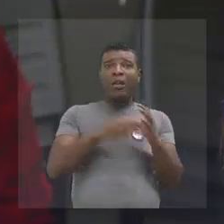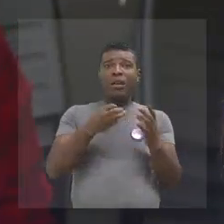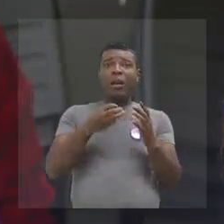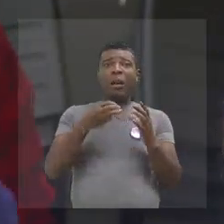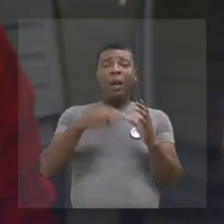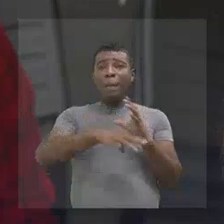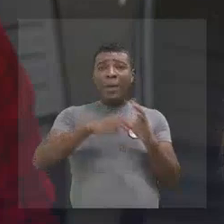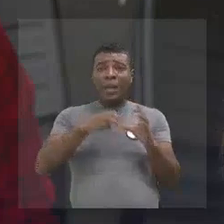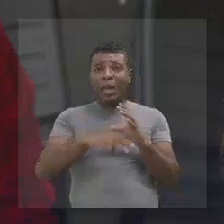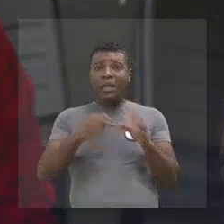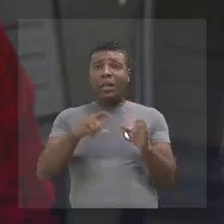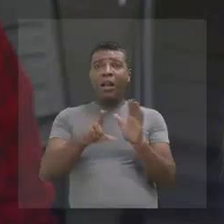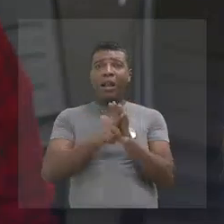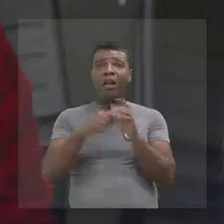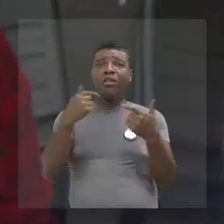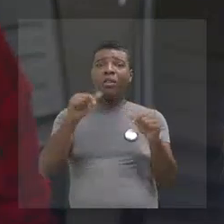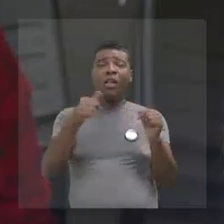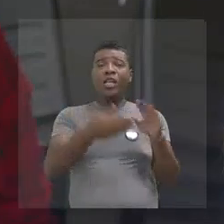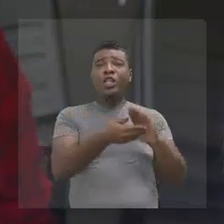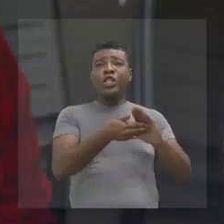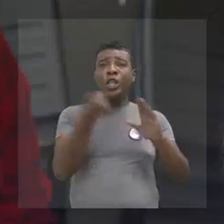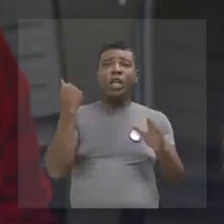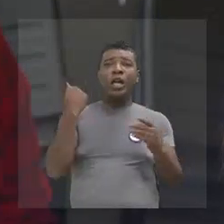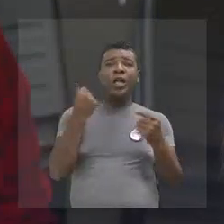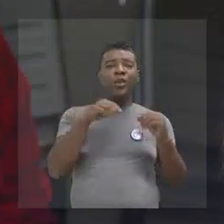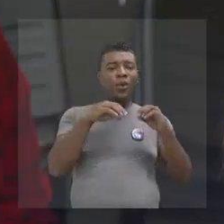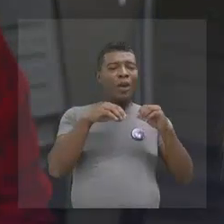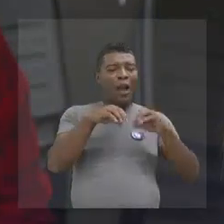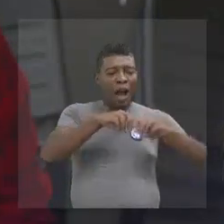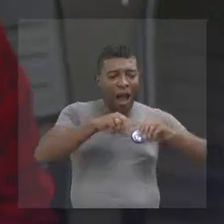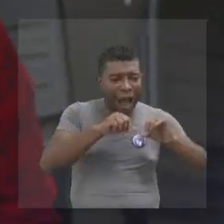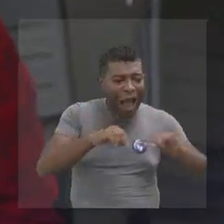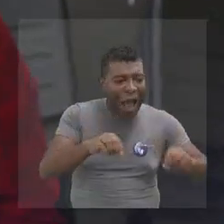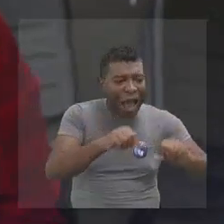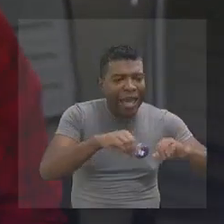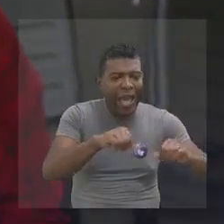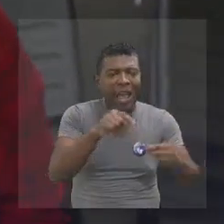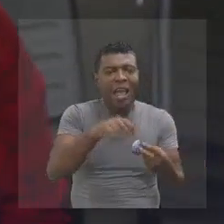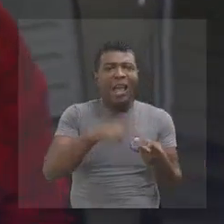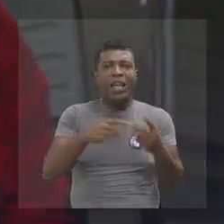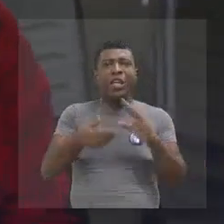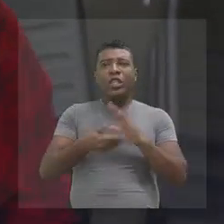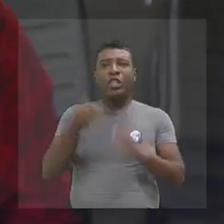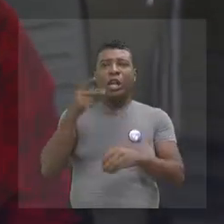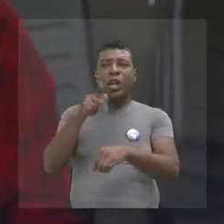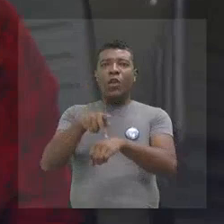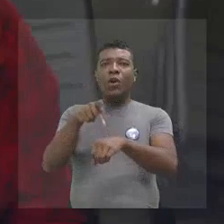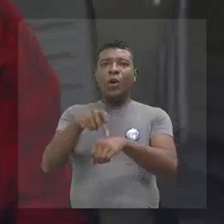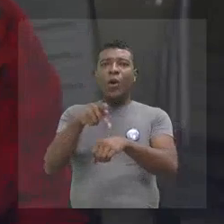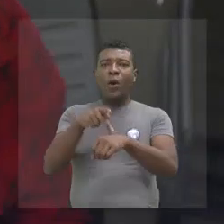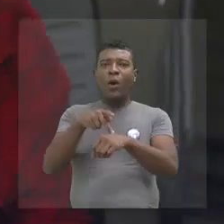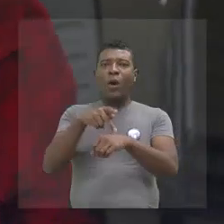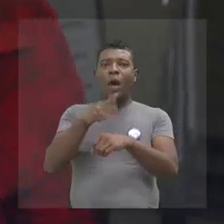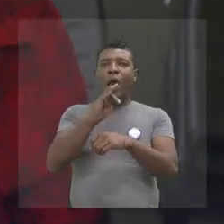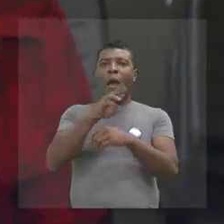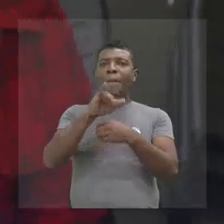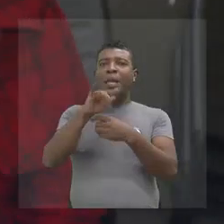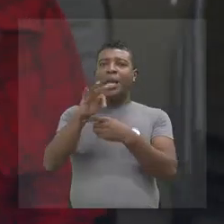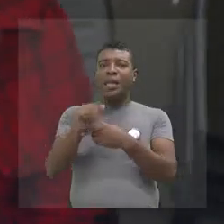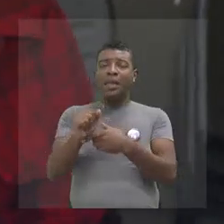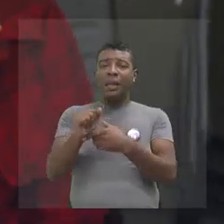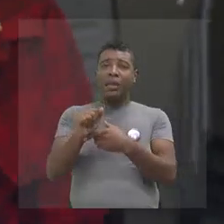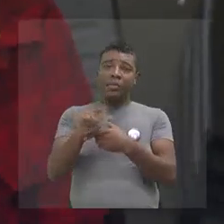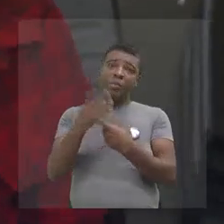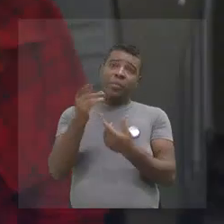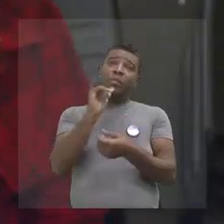retirando labrita areia um tanto de coisas sabe isso nos assusta o caso da Serra do Curral